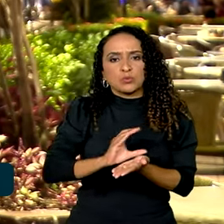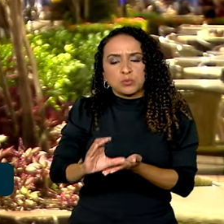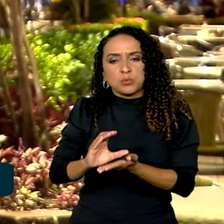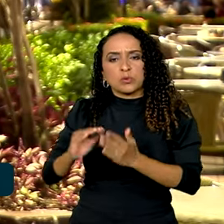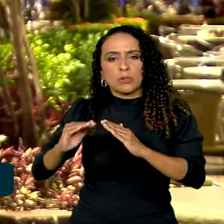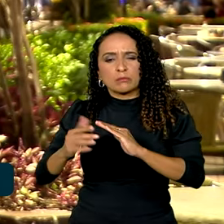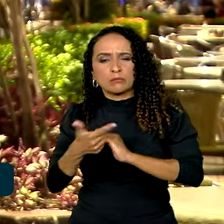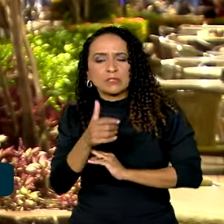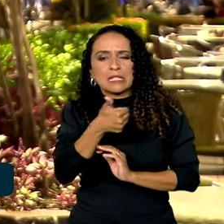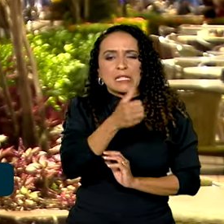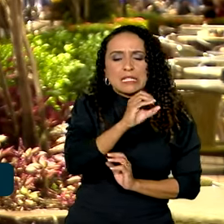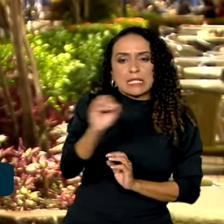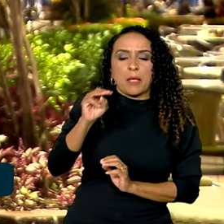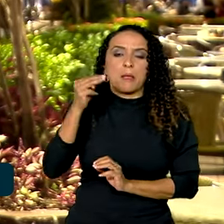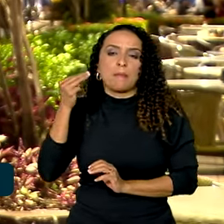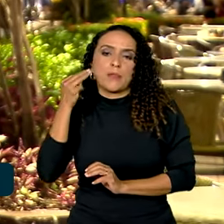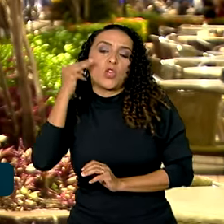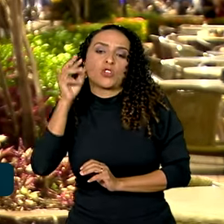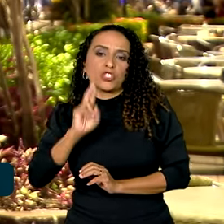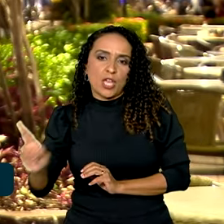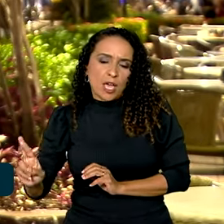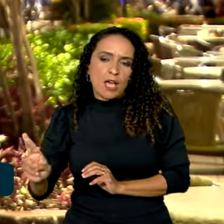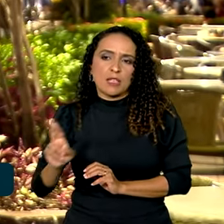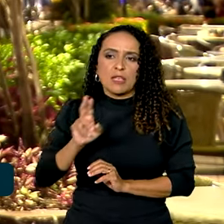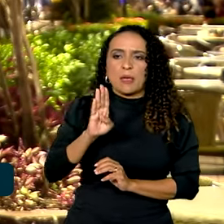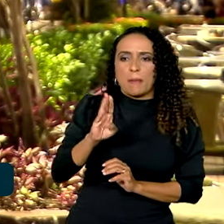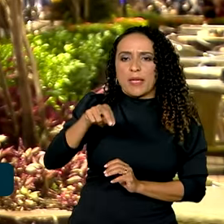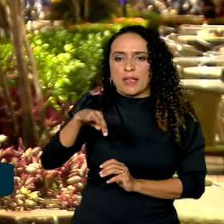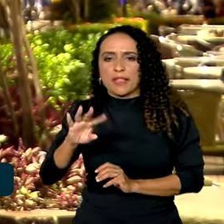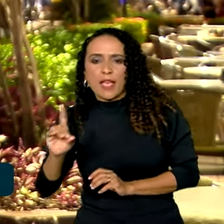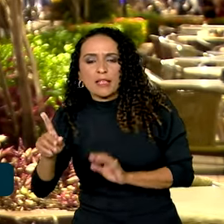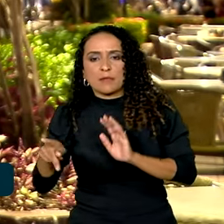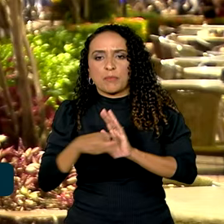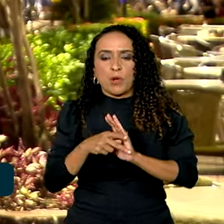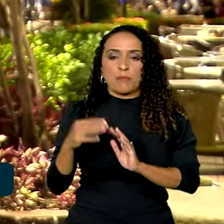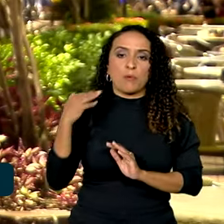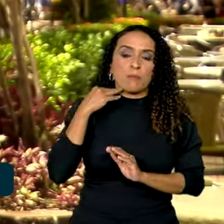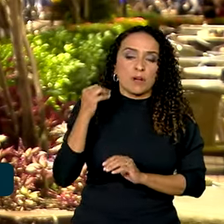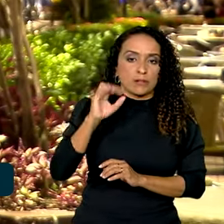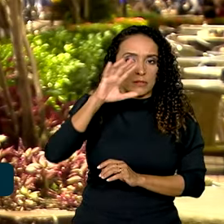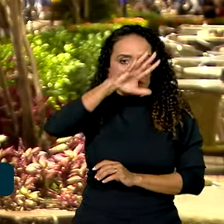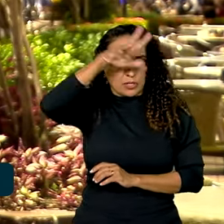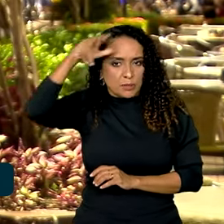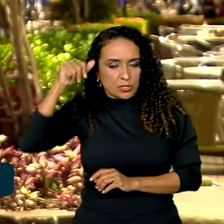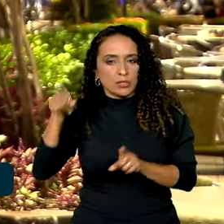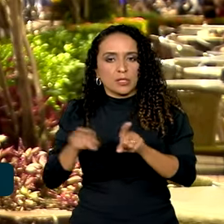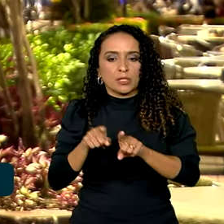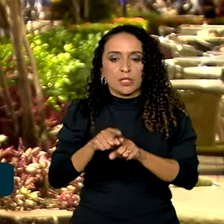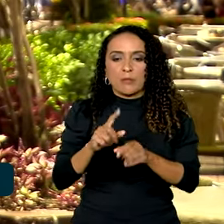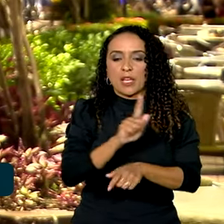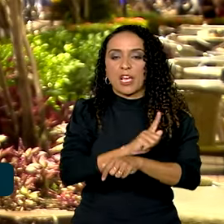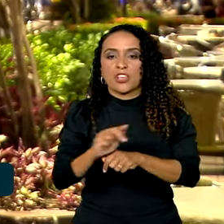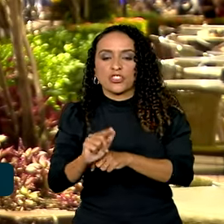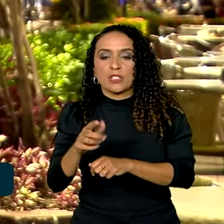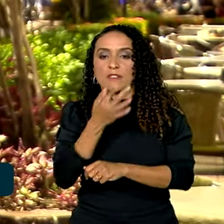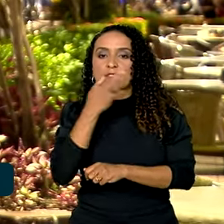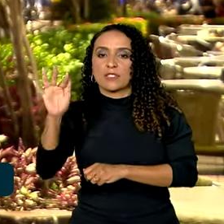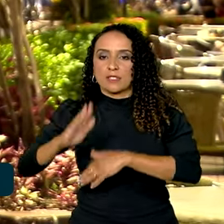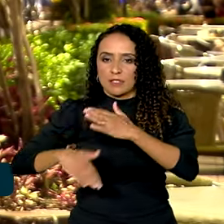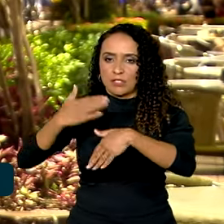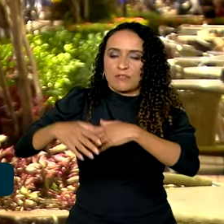de 100 milhões de reais, envolvendo o BNDES, o Banco da Amazônia e a Agência Francesa de